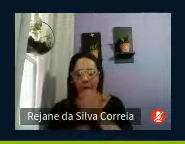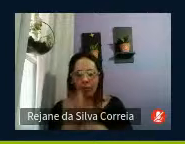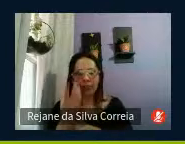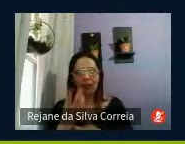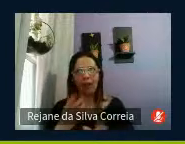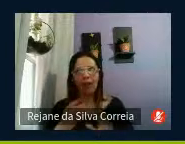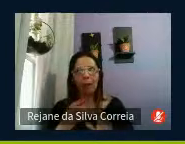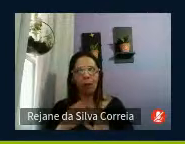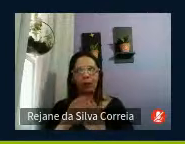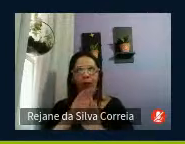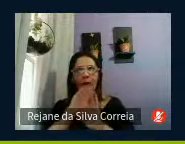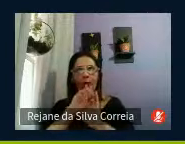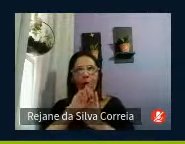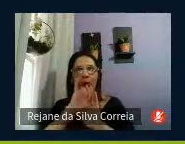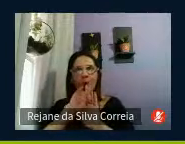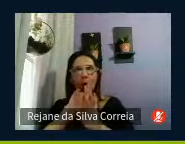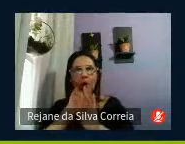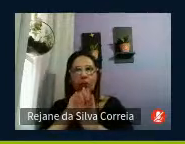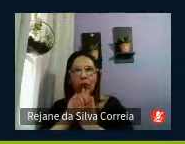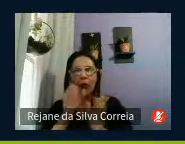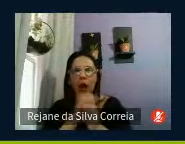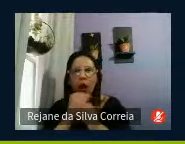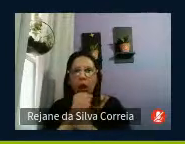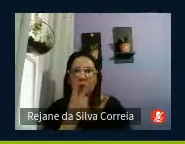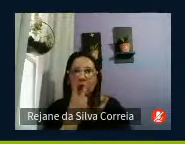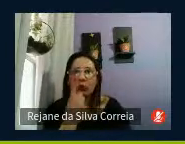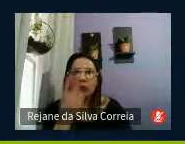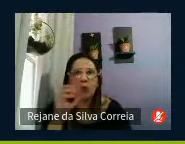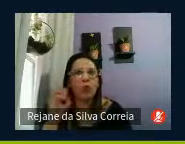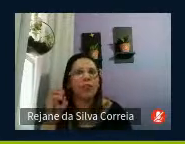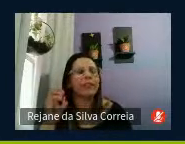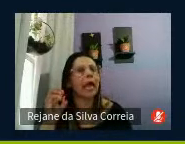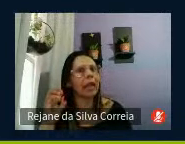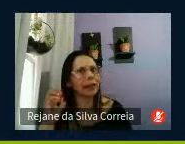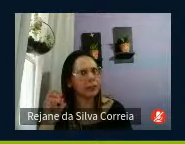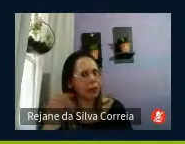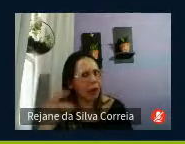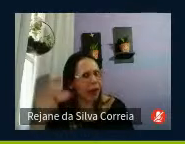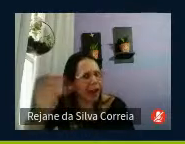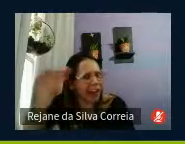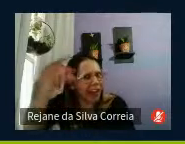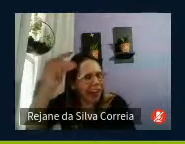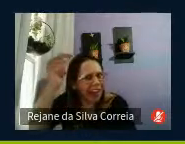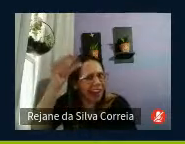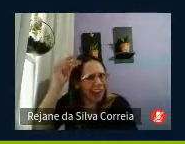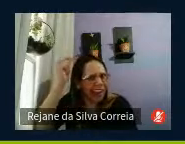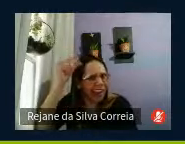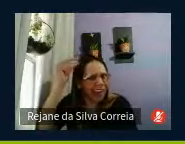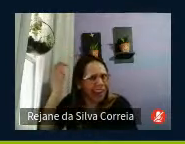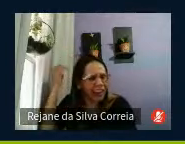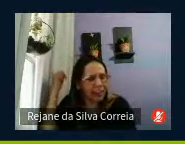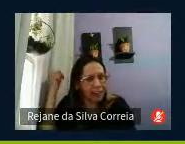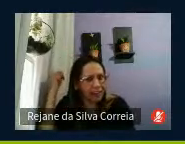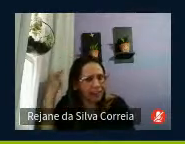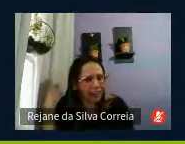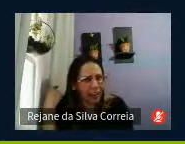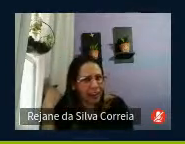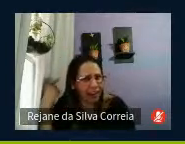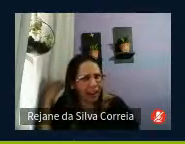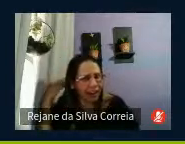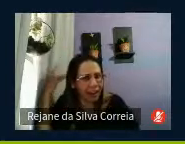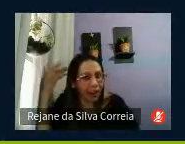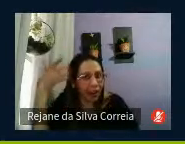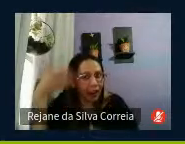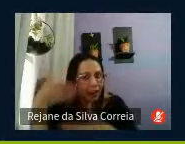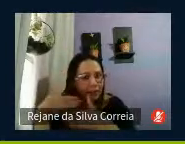dos tradutores. Foi em 2010 em Brasília. Olha quanto pouco de tempo aconteceu. E essa